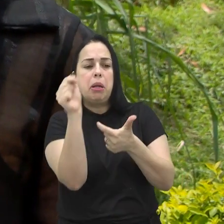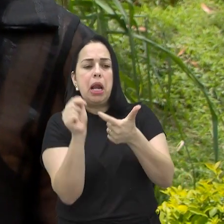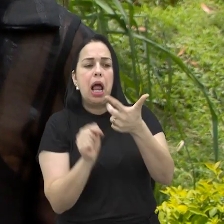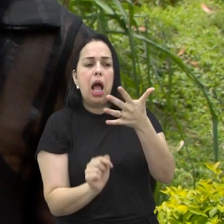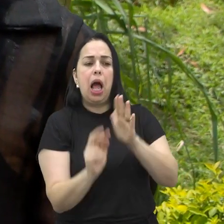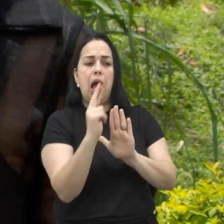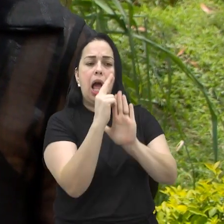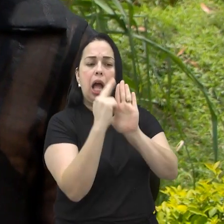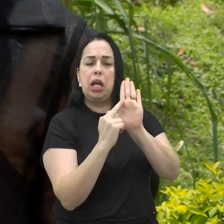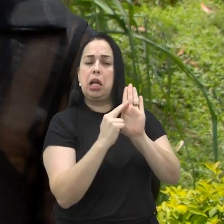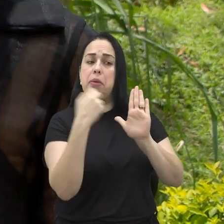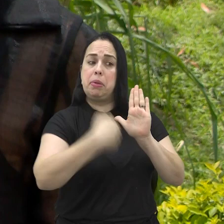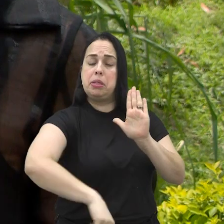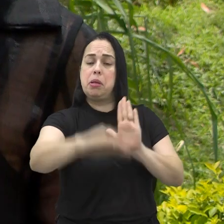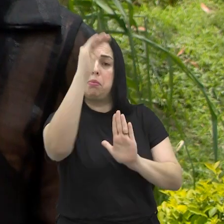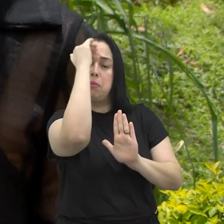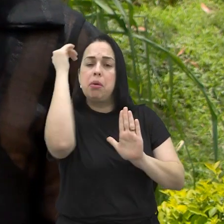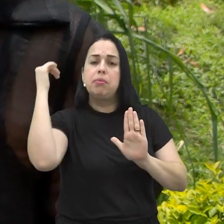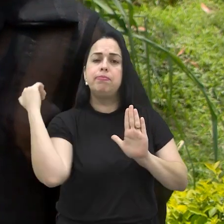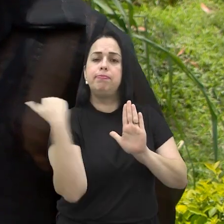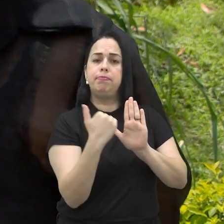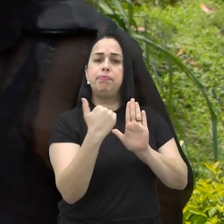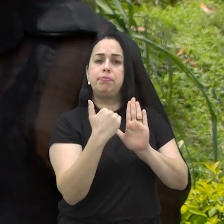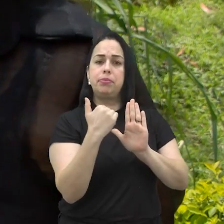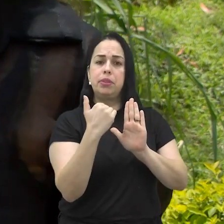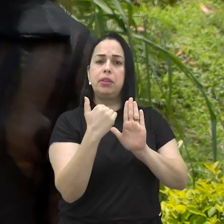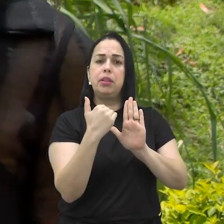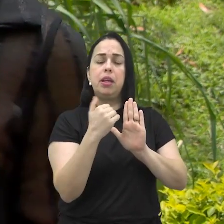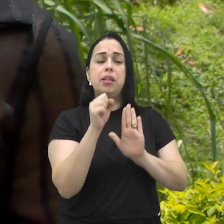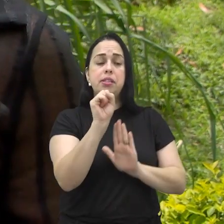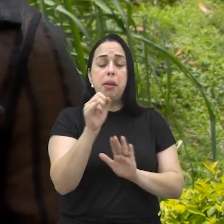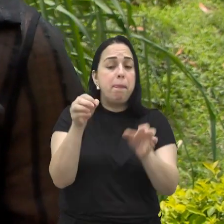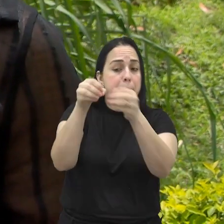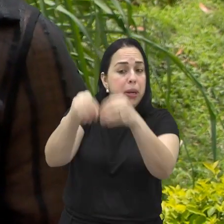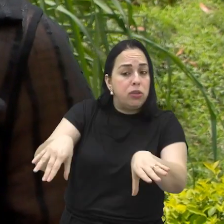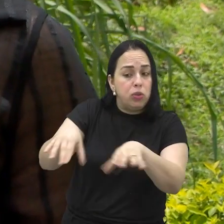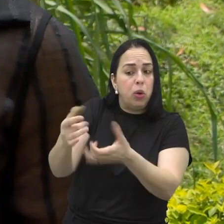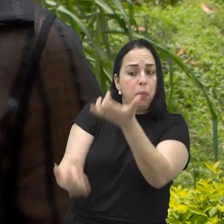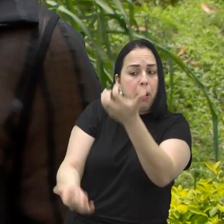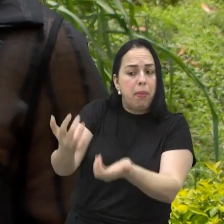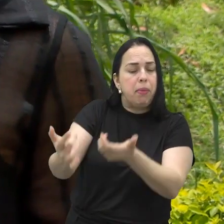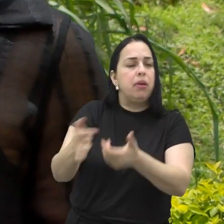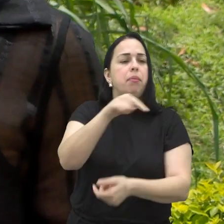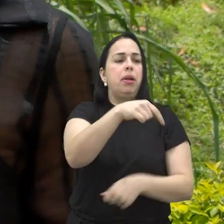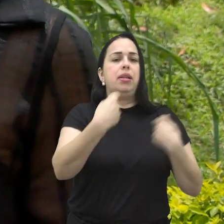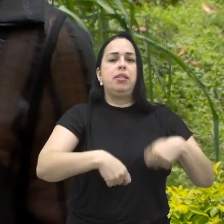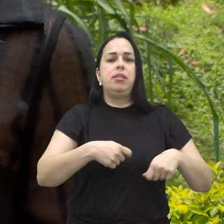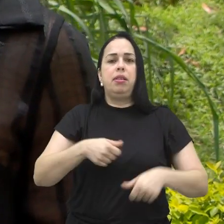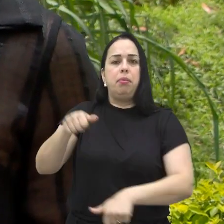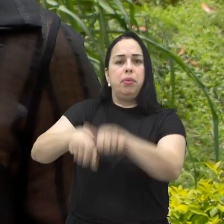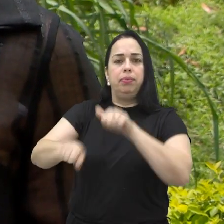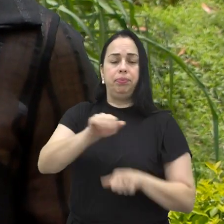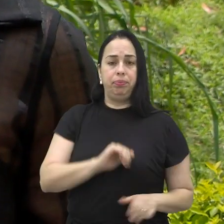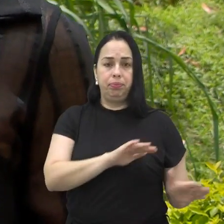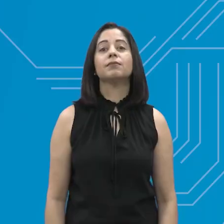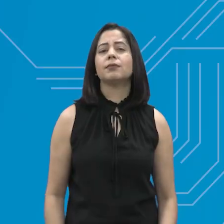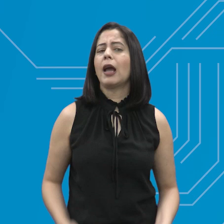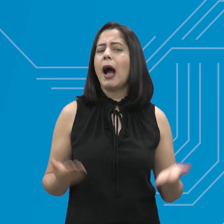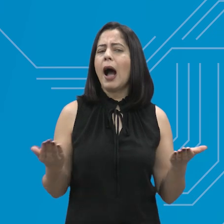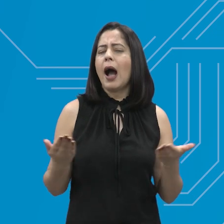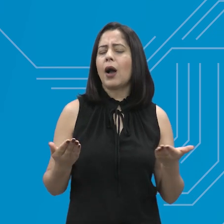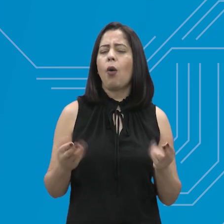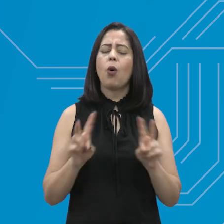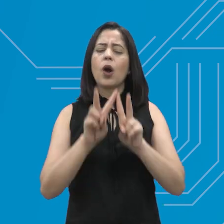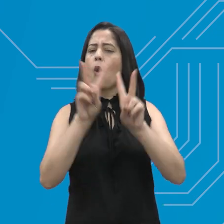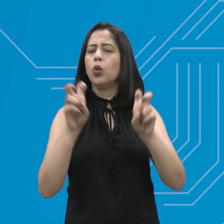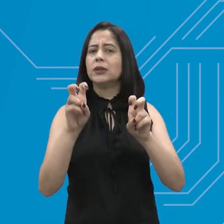impondo medidas mais coercitivas e de reparação ao dano ambiental causado ao meio ambiente. A